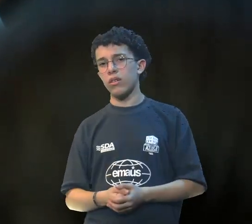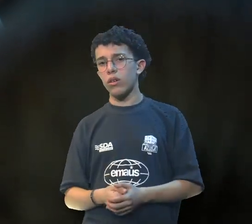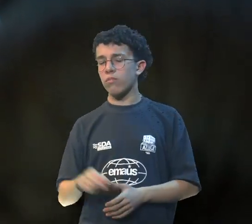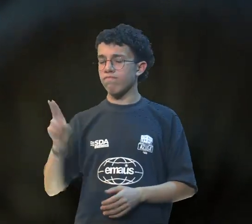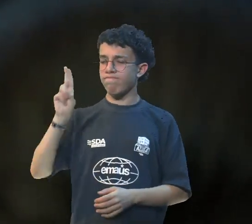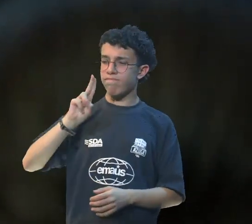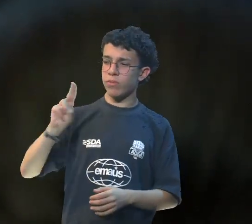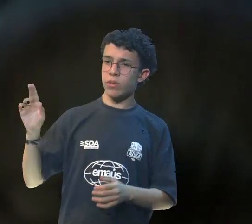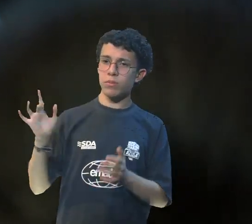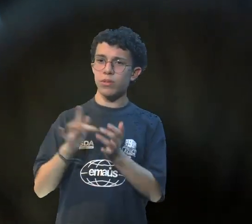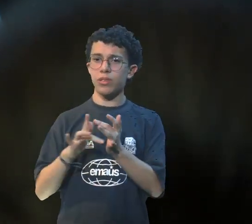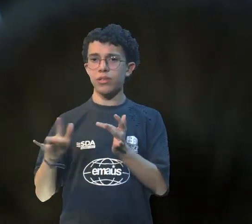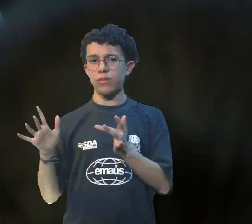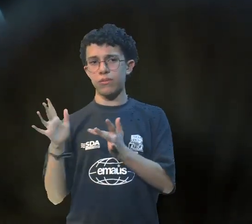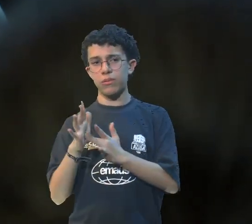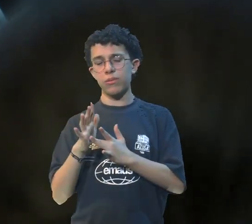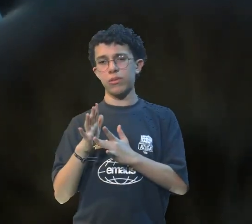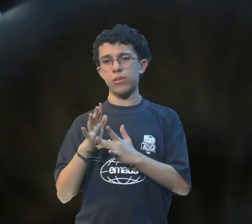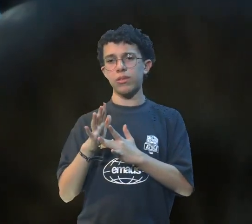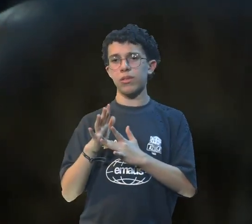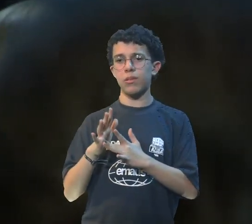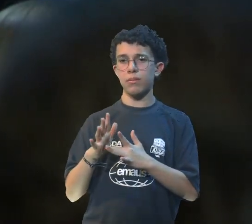em nome de Jesus.